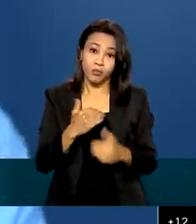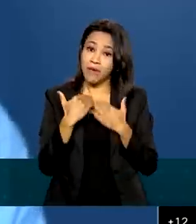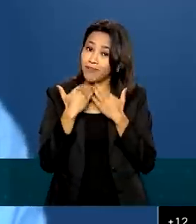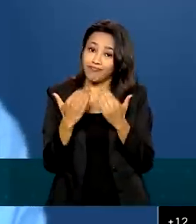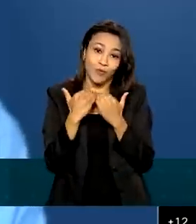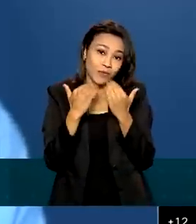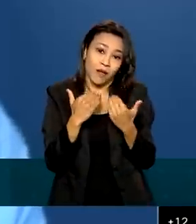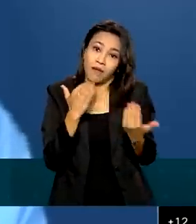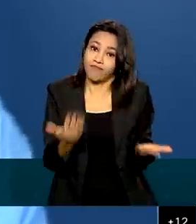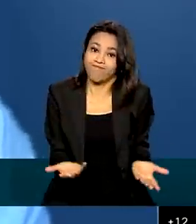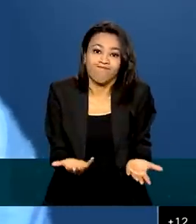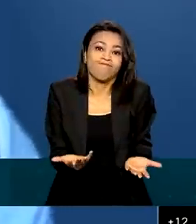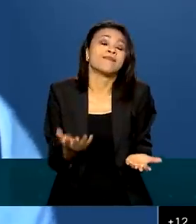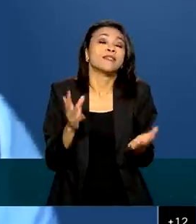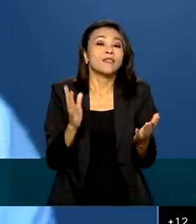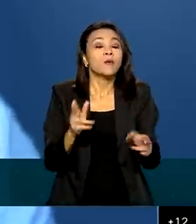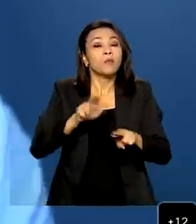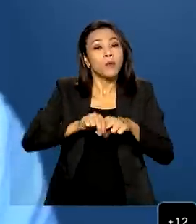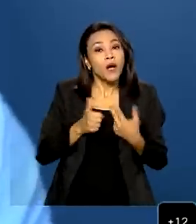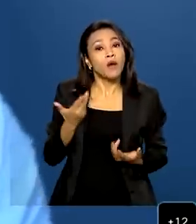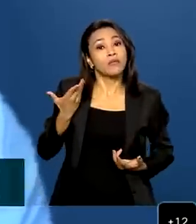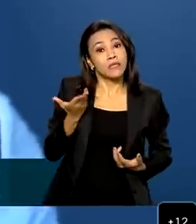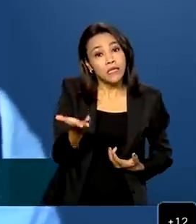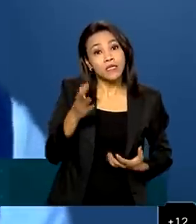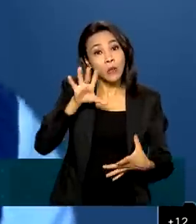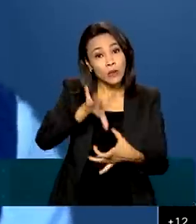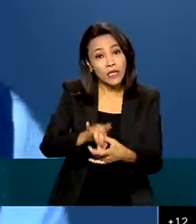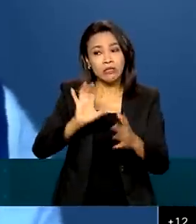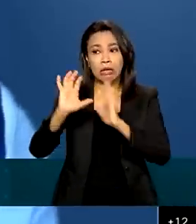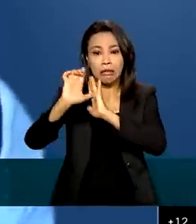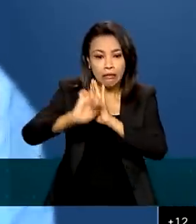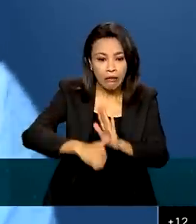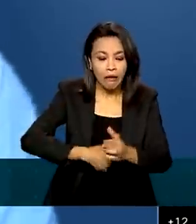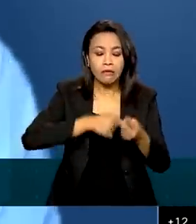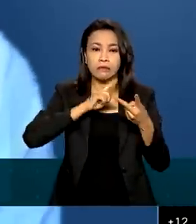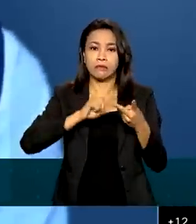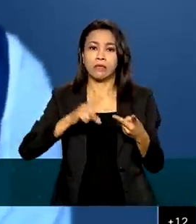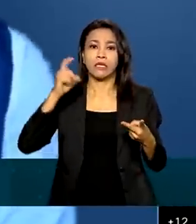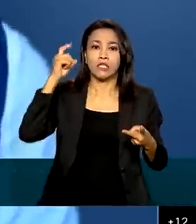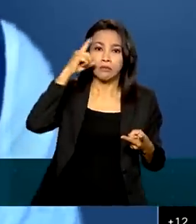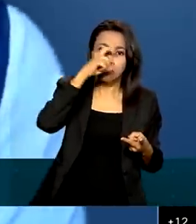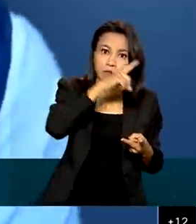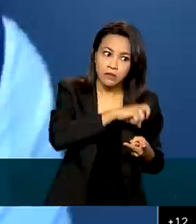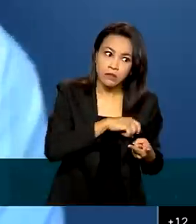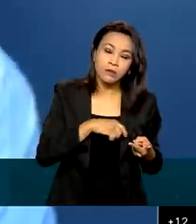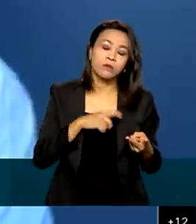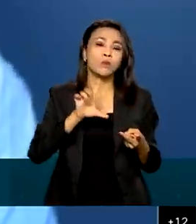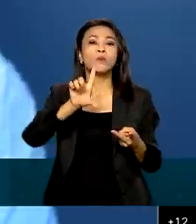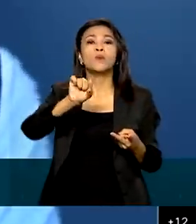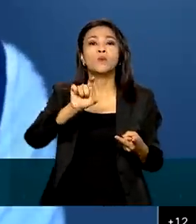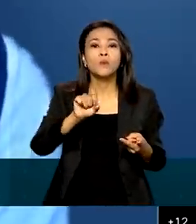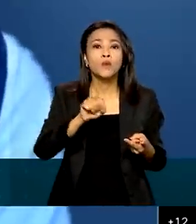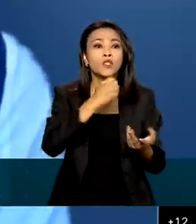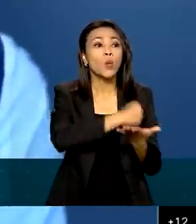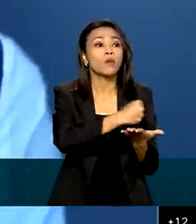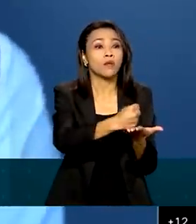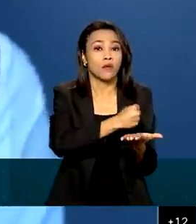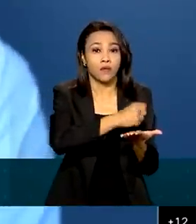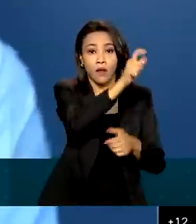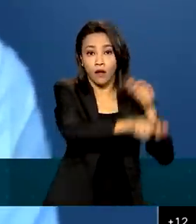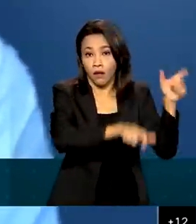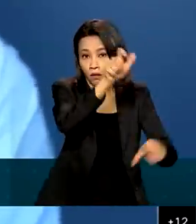aconteceu. Então, diante do cenário de atraso e dessa dificuldade, principalmente de contratar